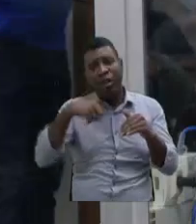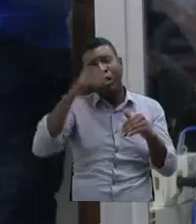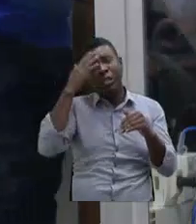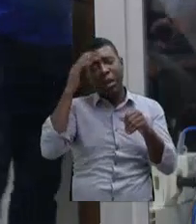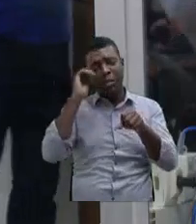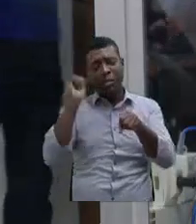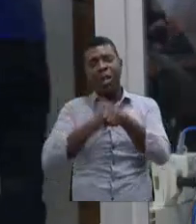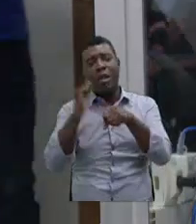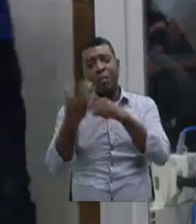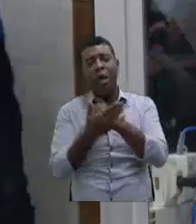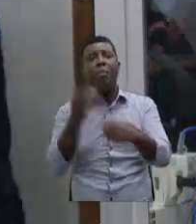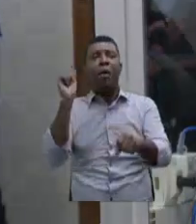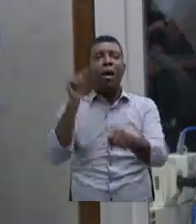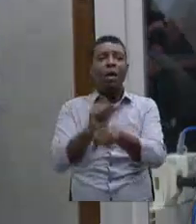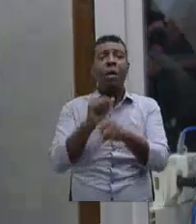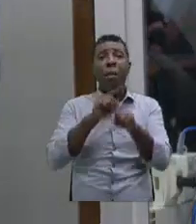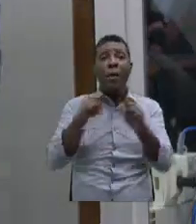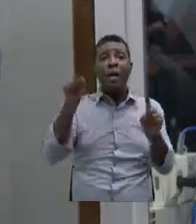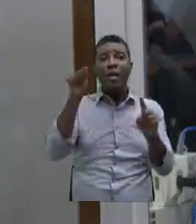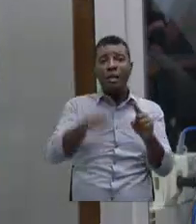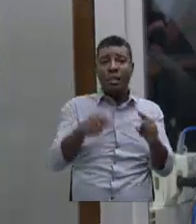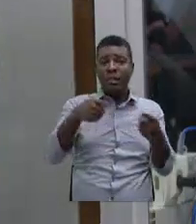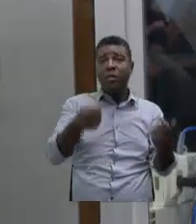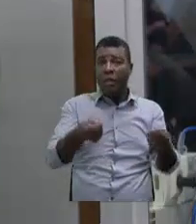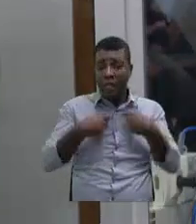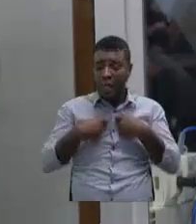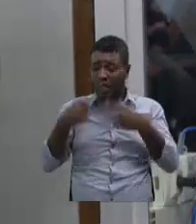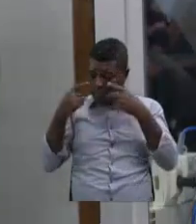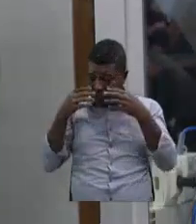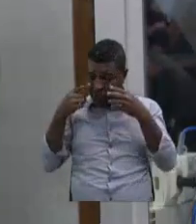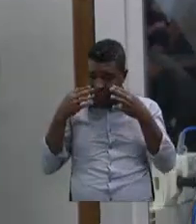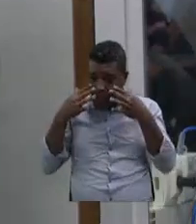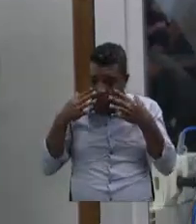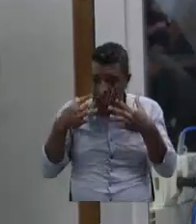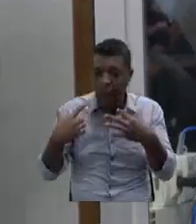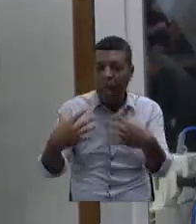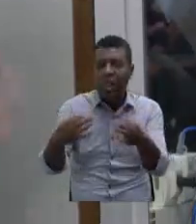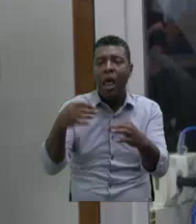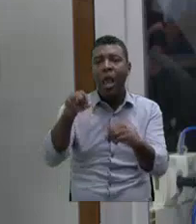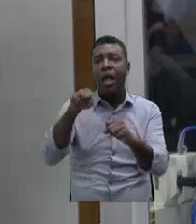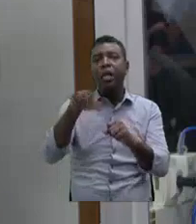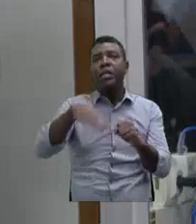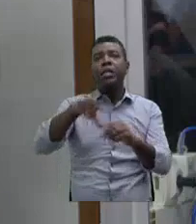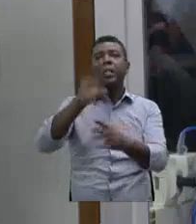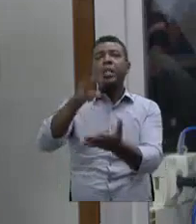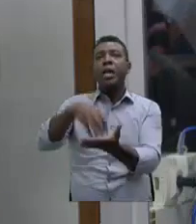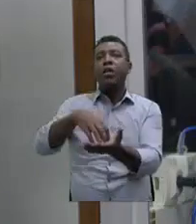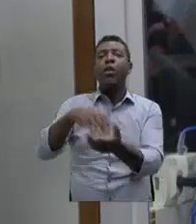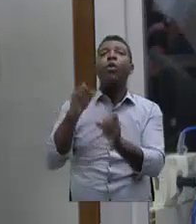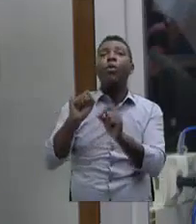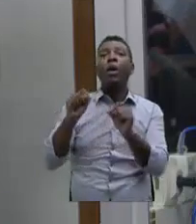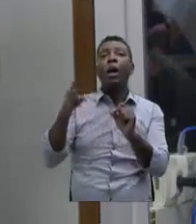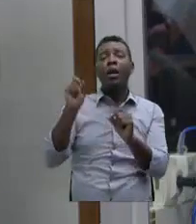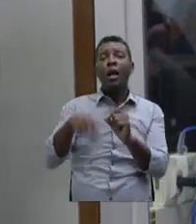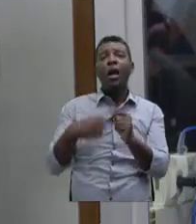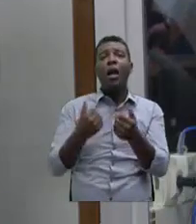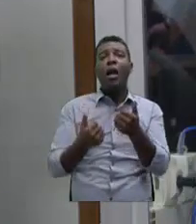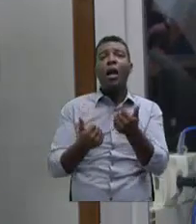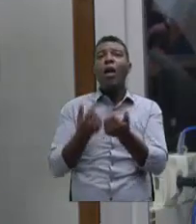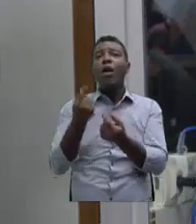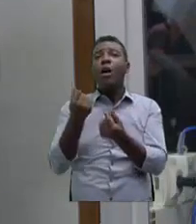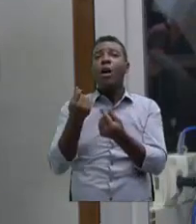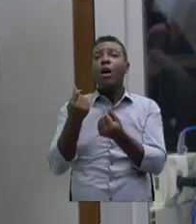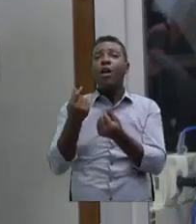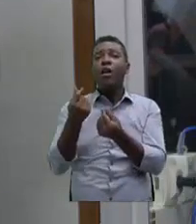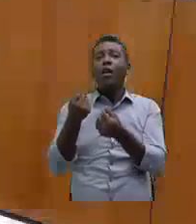nenhuma movimentação do Prodan, e isso interessa muito para um setor que contribui tanto, inclusive com o Fundo Estadual de Cultura e com os repasses